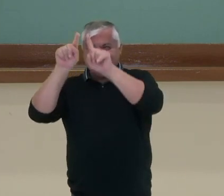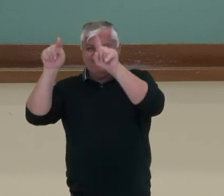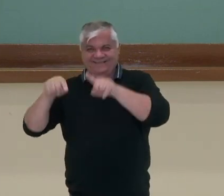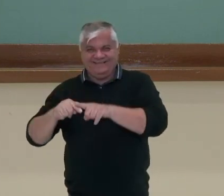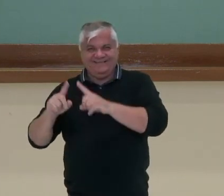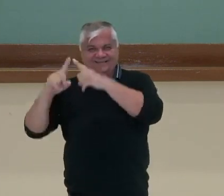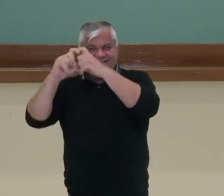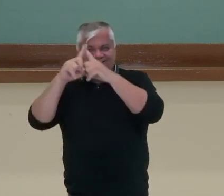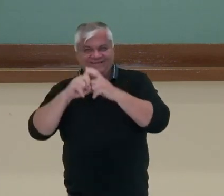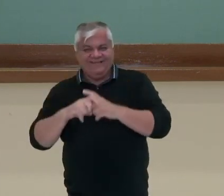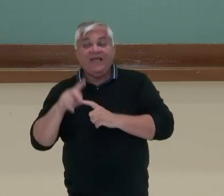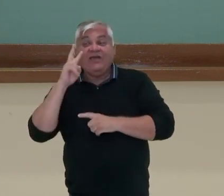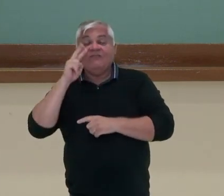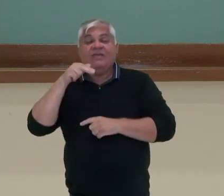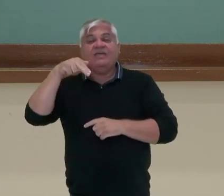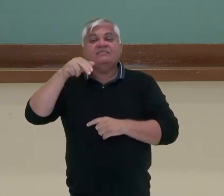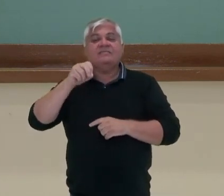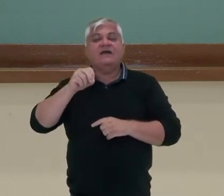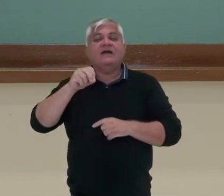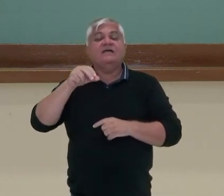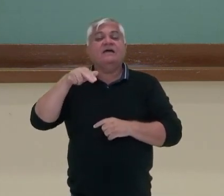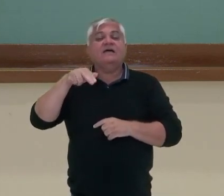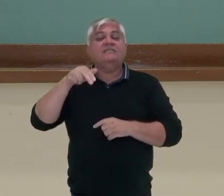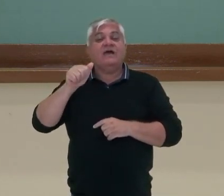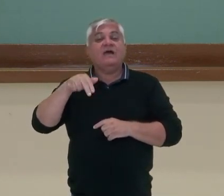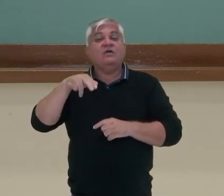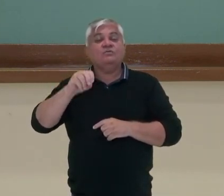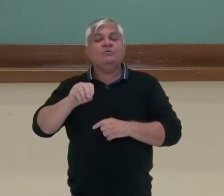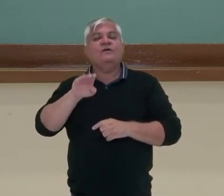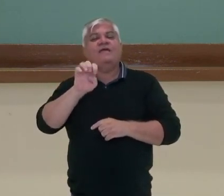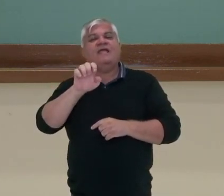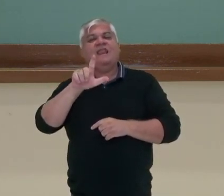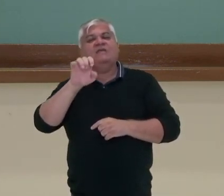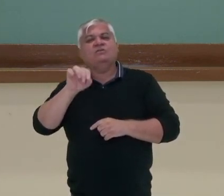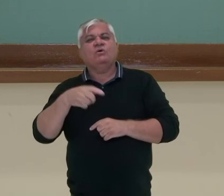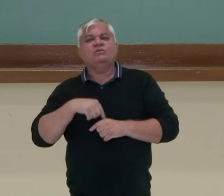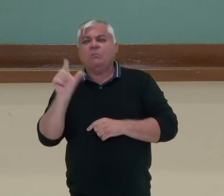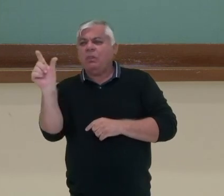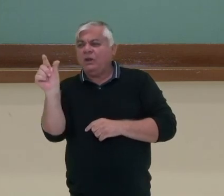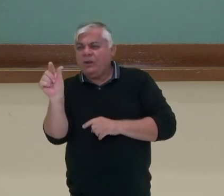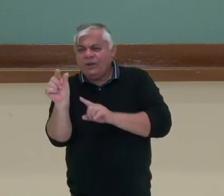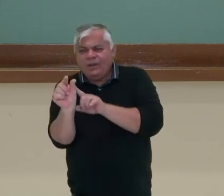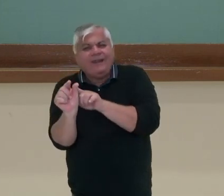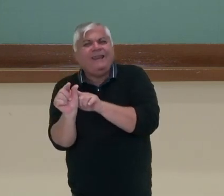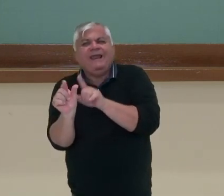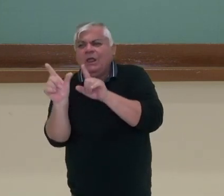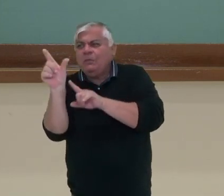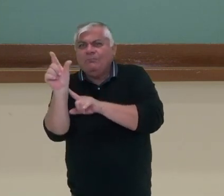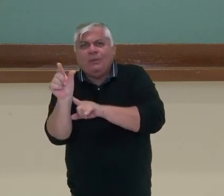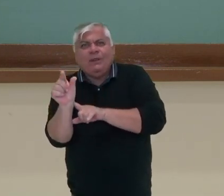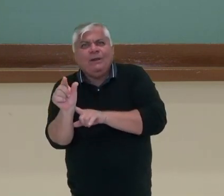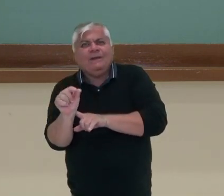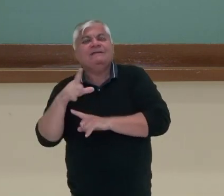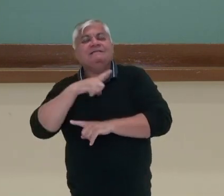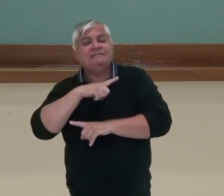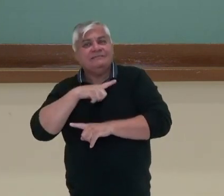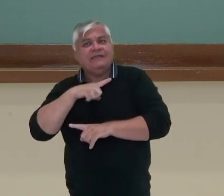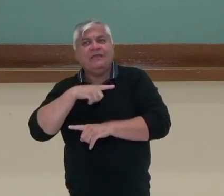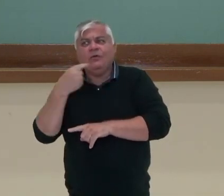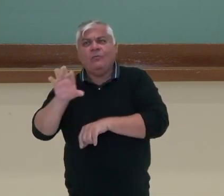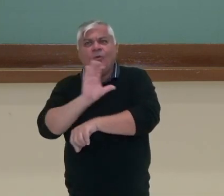falando sobre a nanoeletrônica, ou seja, como nanocompostos, né, de tamanhos bem minúsculos, né, de 10 a menos 9, têm